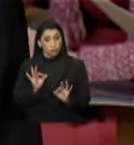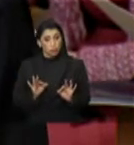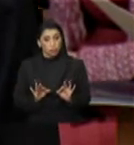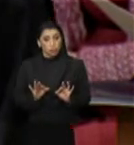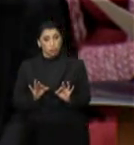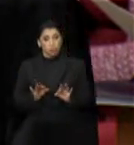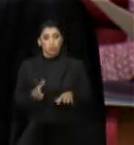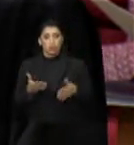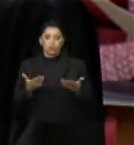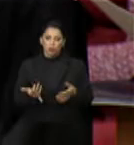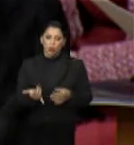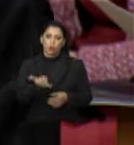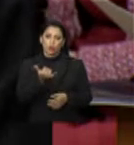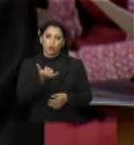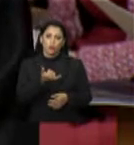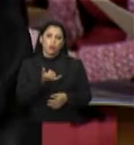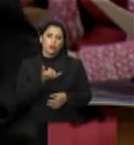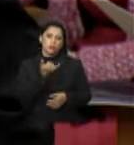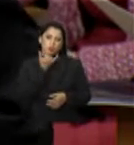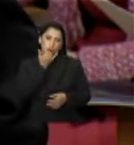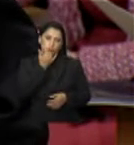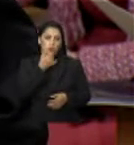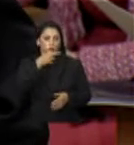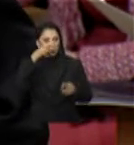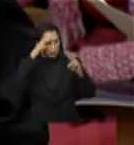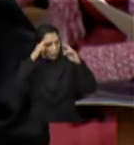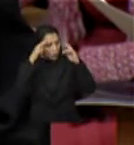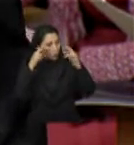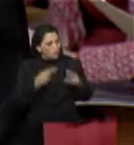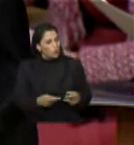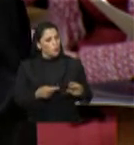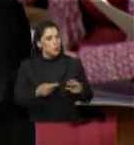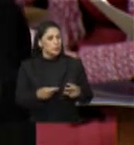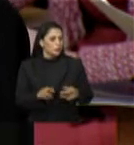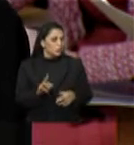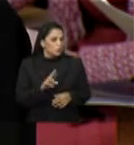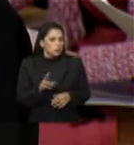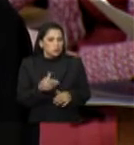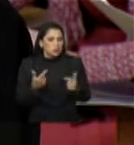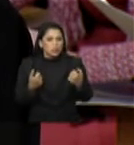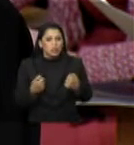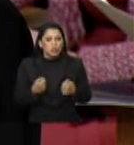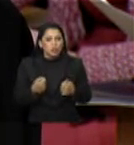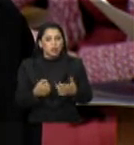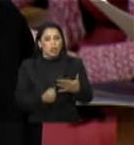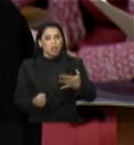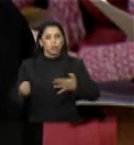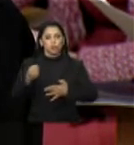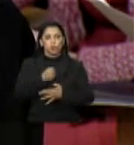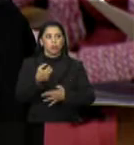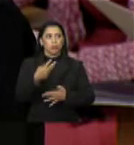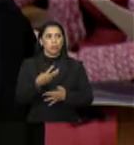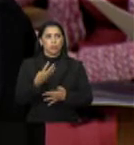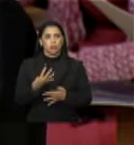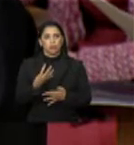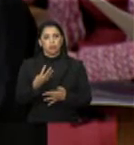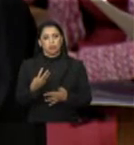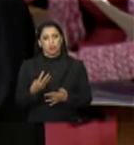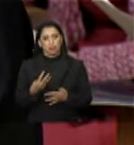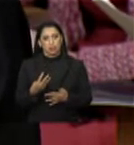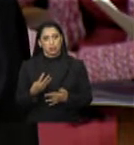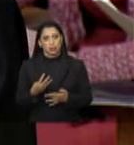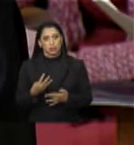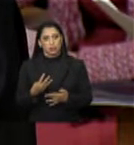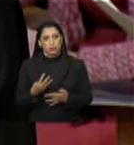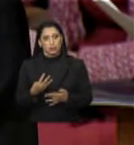é que com todo respeito não faz o mínimo sentido invocar no particular súmula 343 e